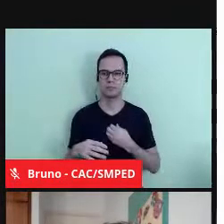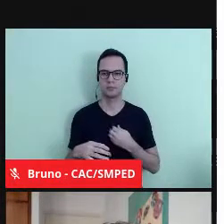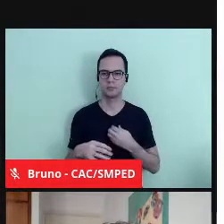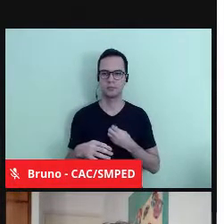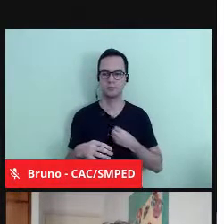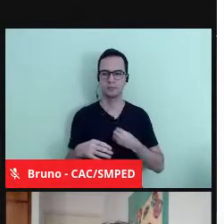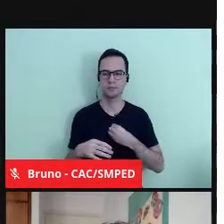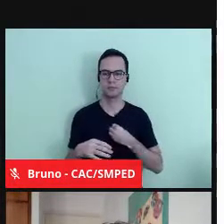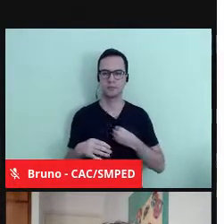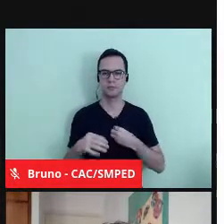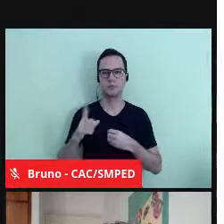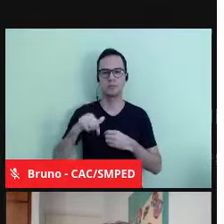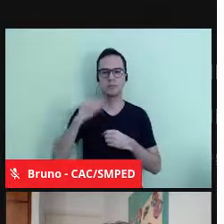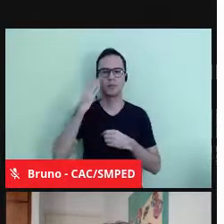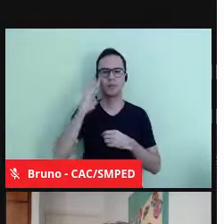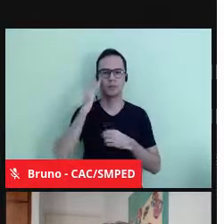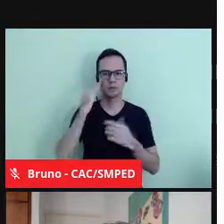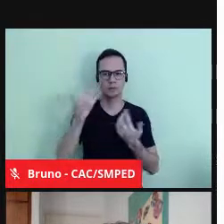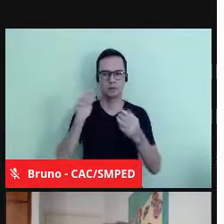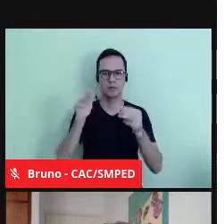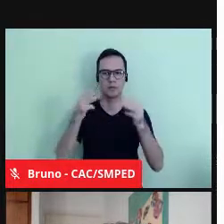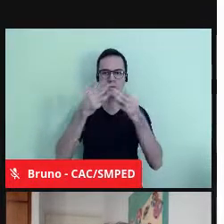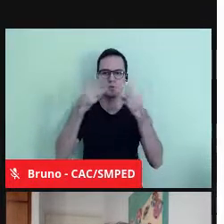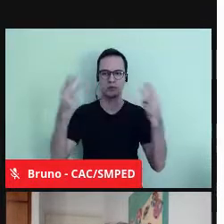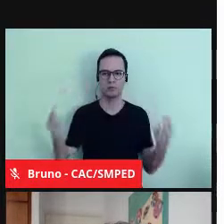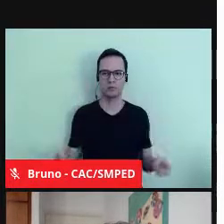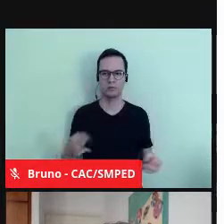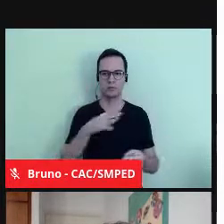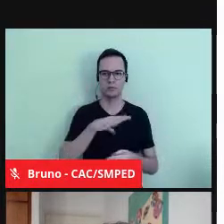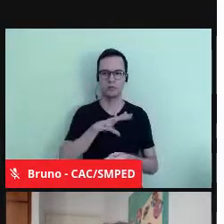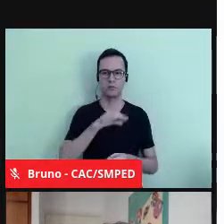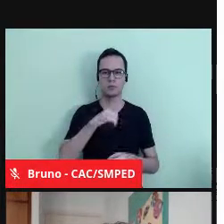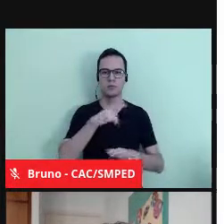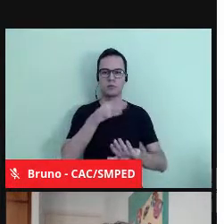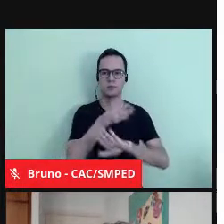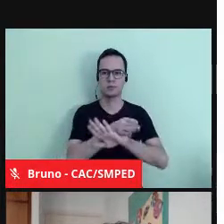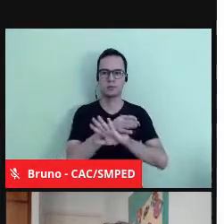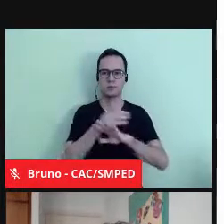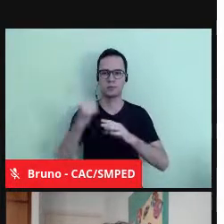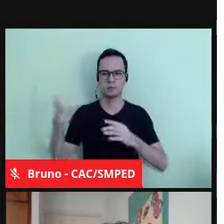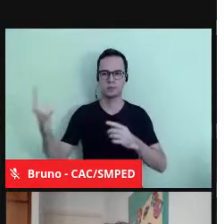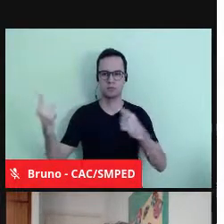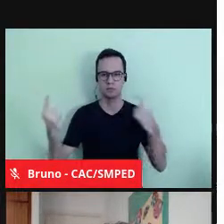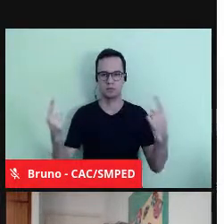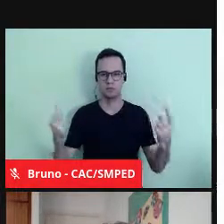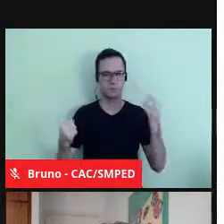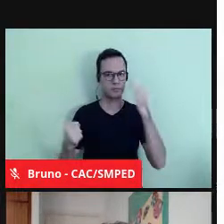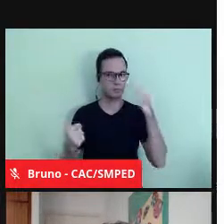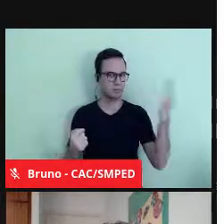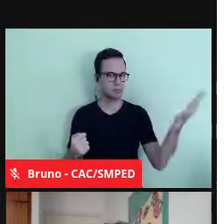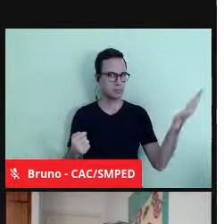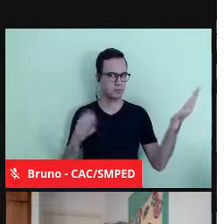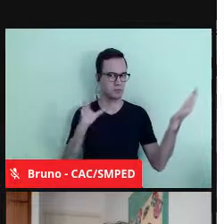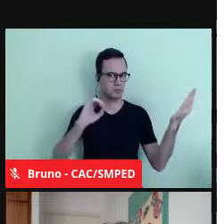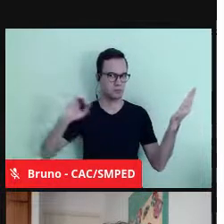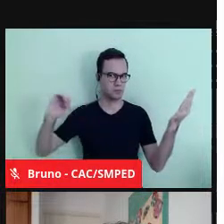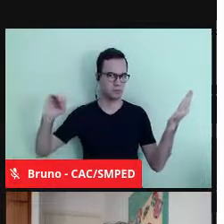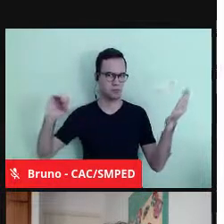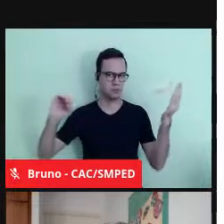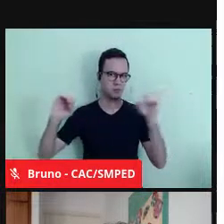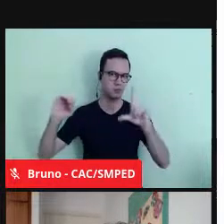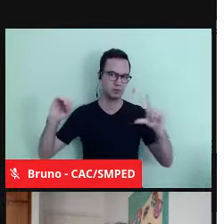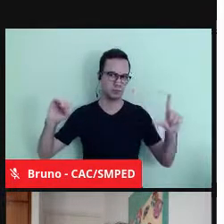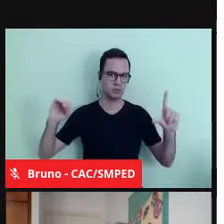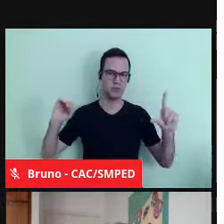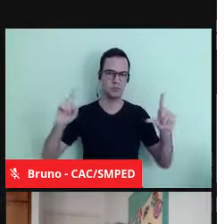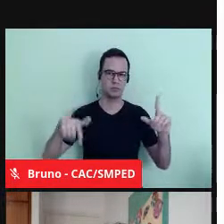Só para a gente entender, assim, o Museu da Língua, ele tem dois acessos principais aqui, um acesso oeste, que a gente chama, e outro acesso leste, que é